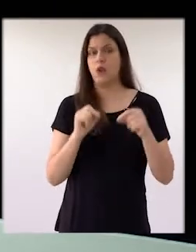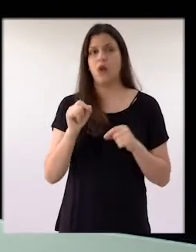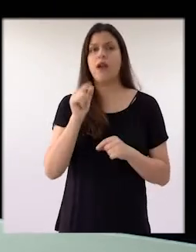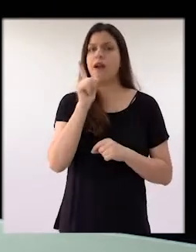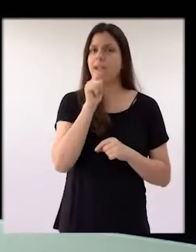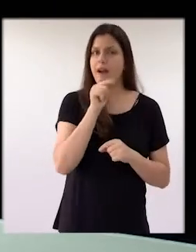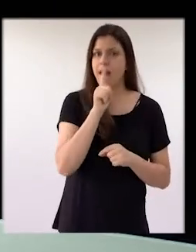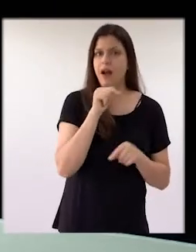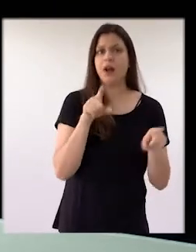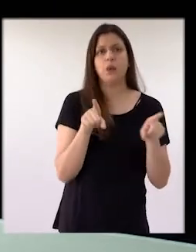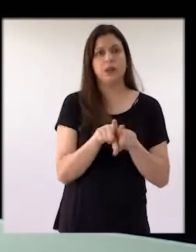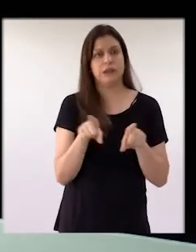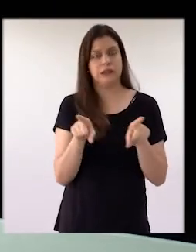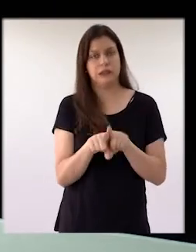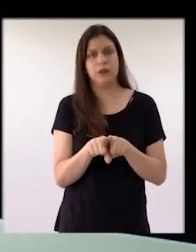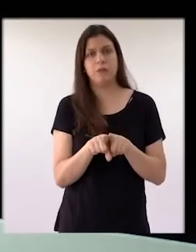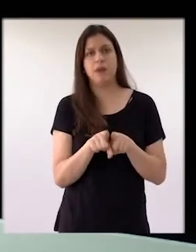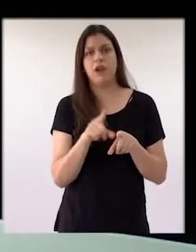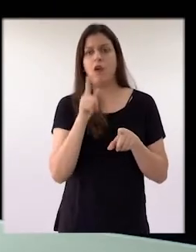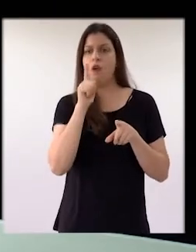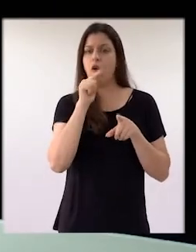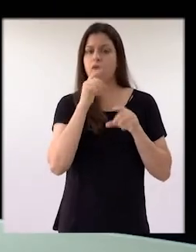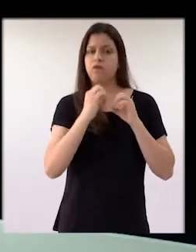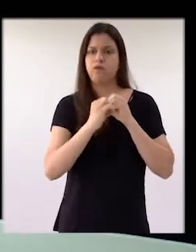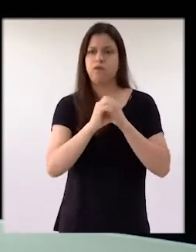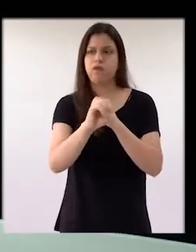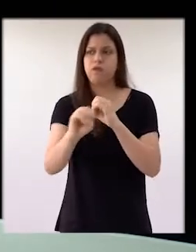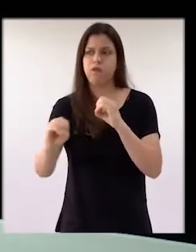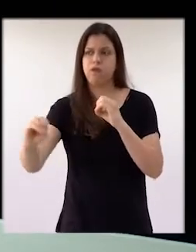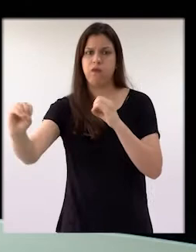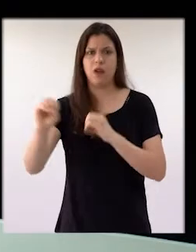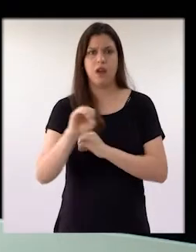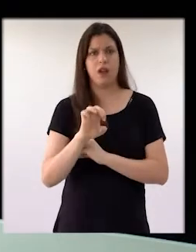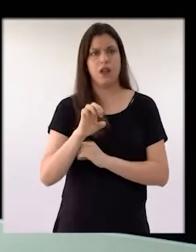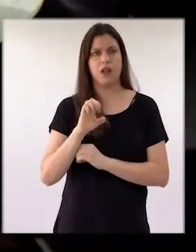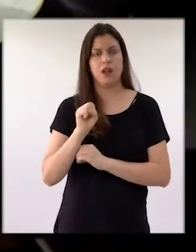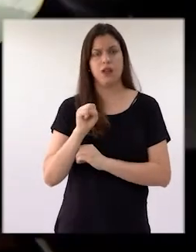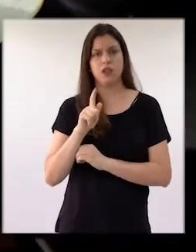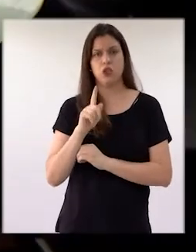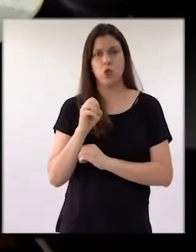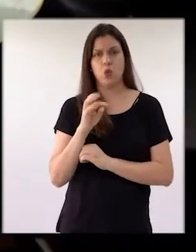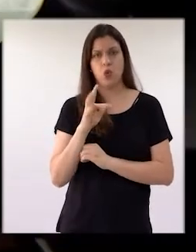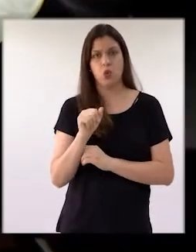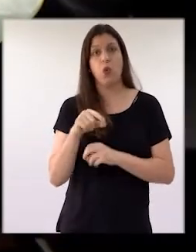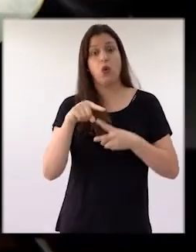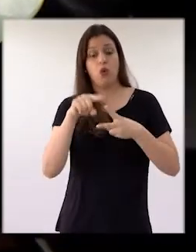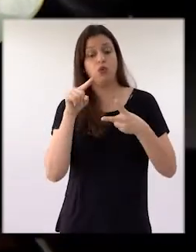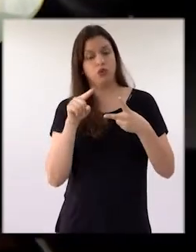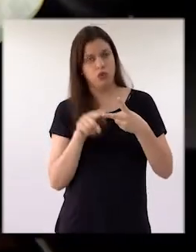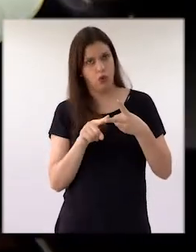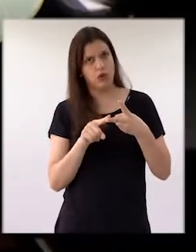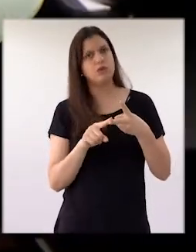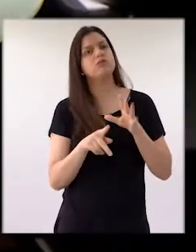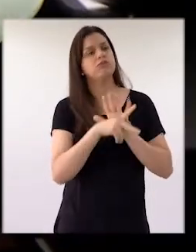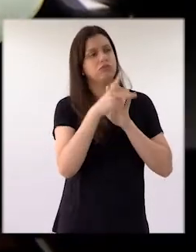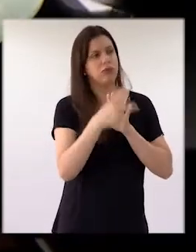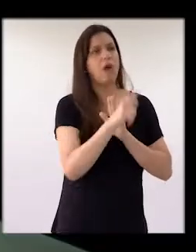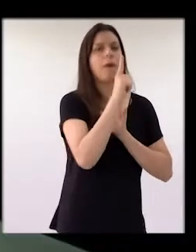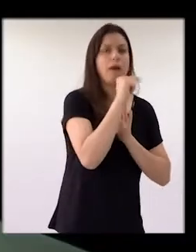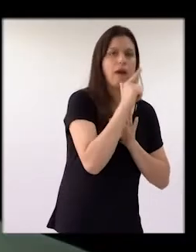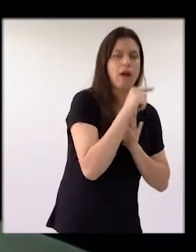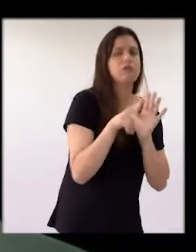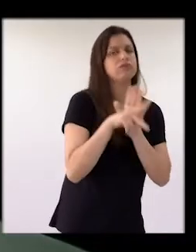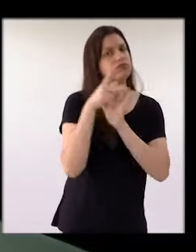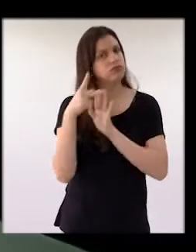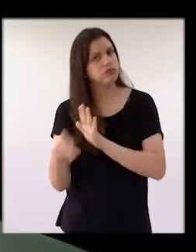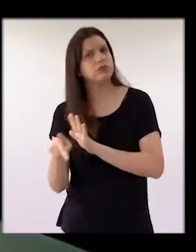tanto para a questão da água quanto para a questão do esgoto? Isso, exatamente. A gente aplicou DEA e SFA para água